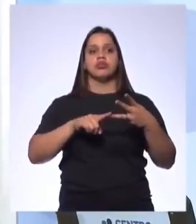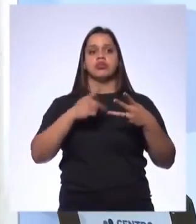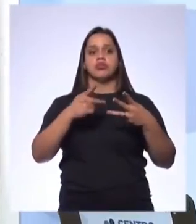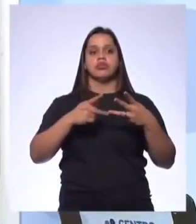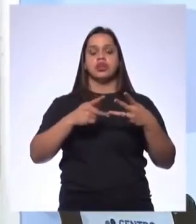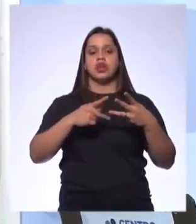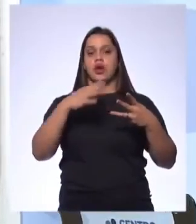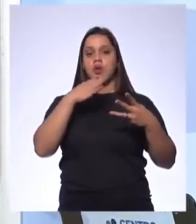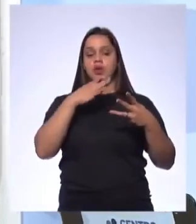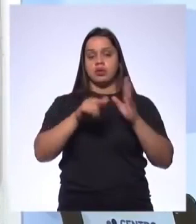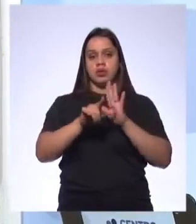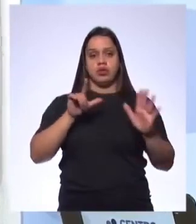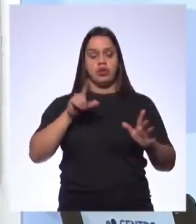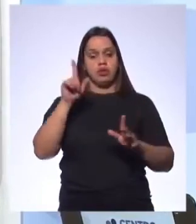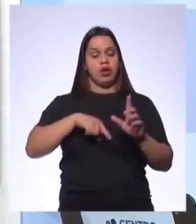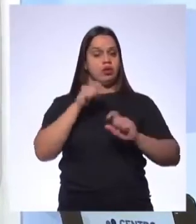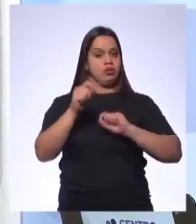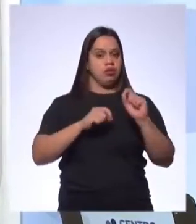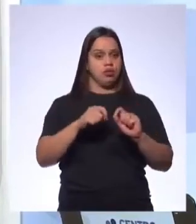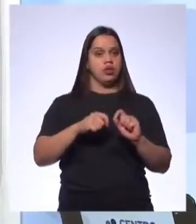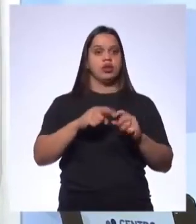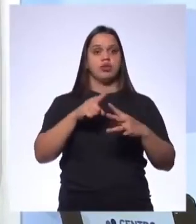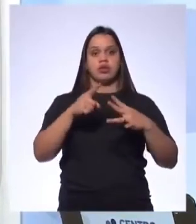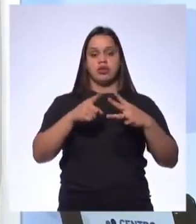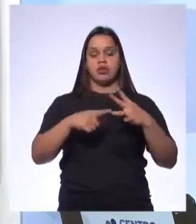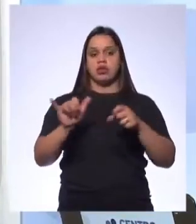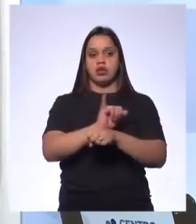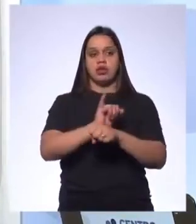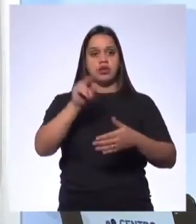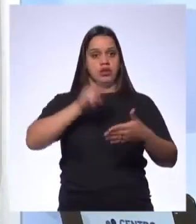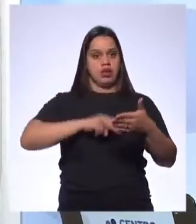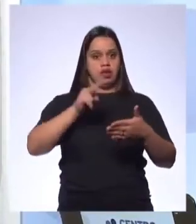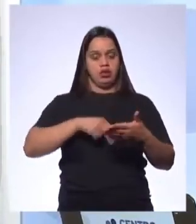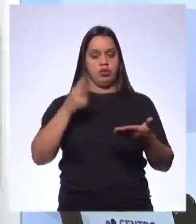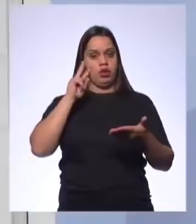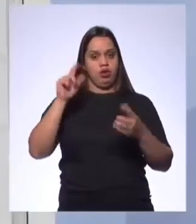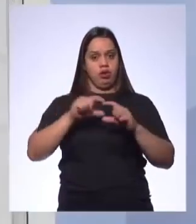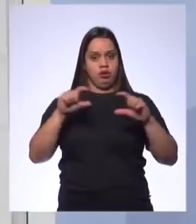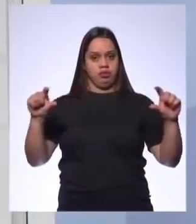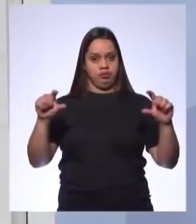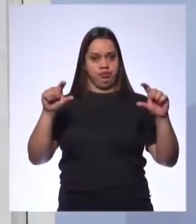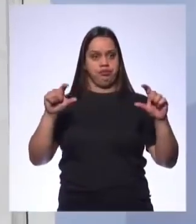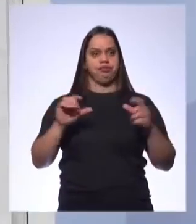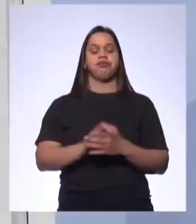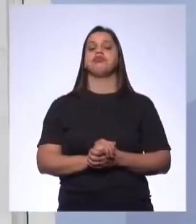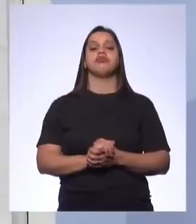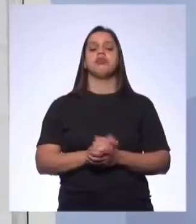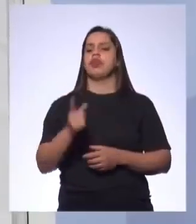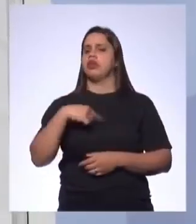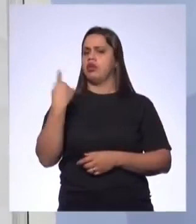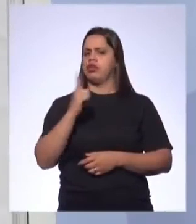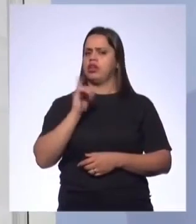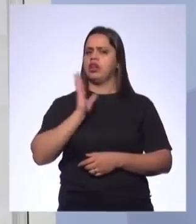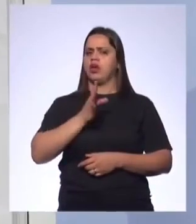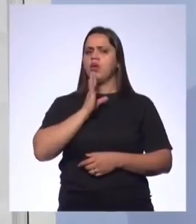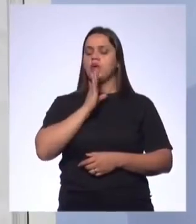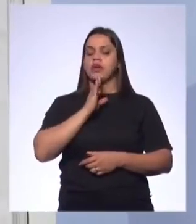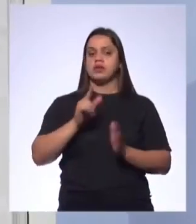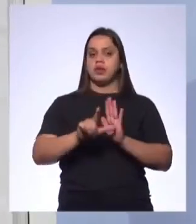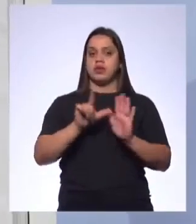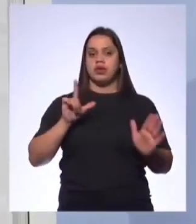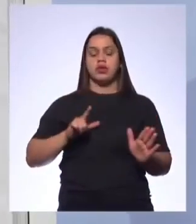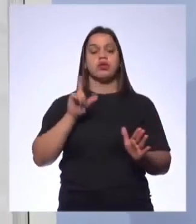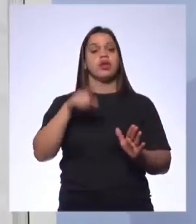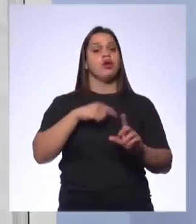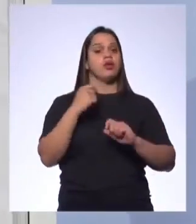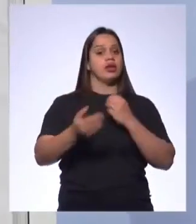quadrinho, que é essa daqui, ó. My generic inheritance is the shape of my face. Nós temos um conhecimento prévio, né, que são das